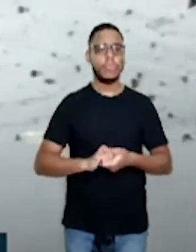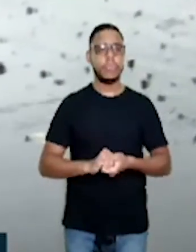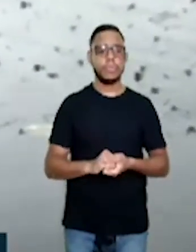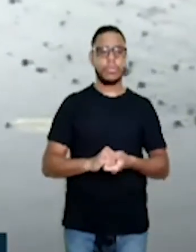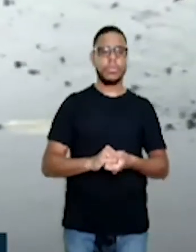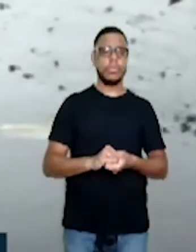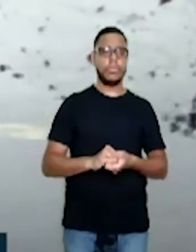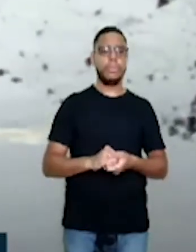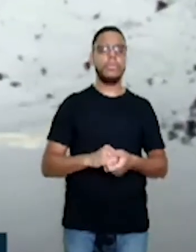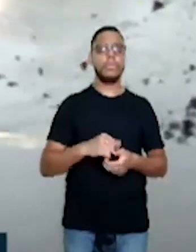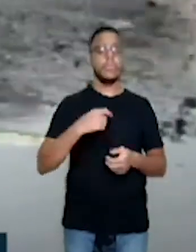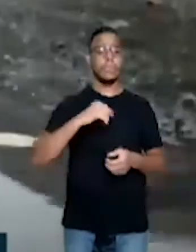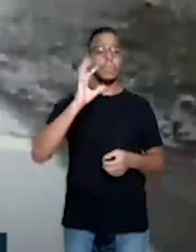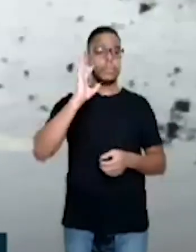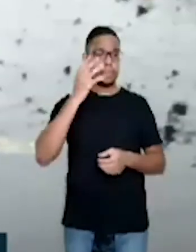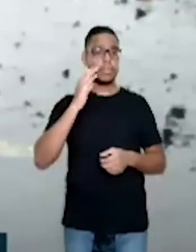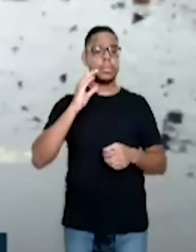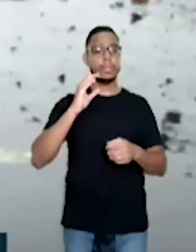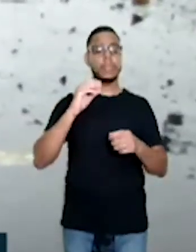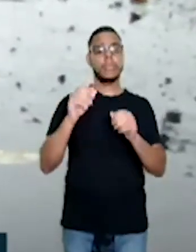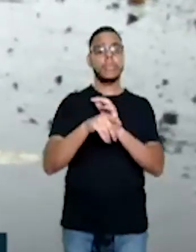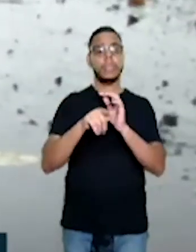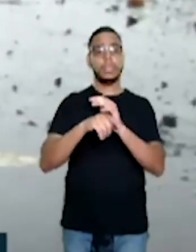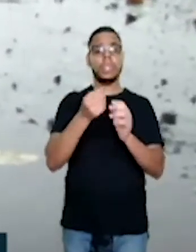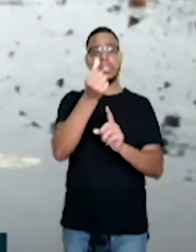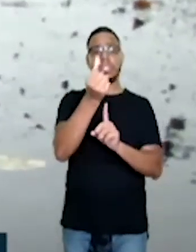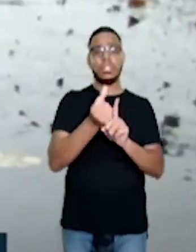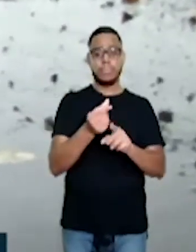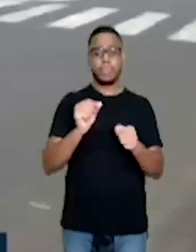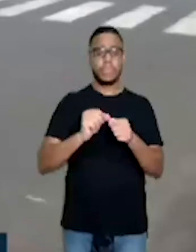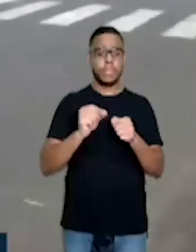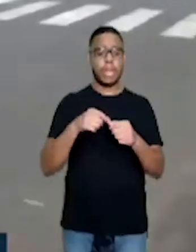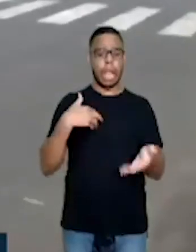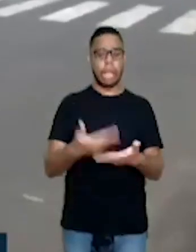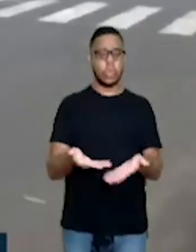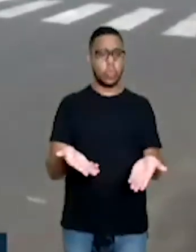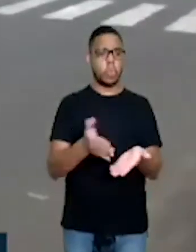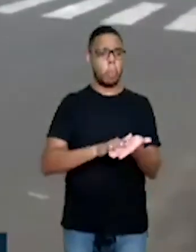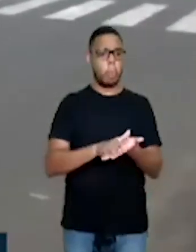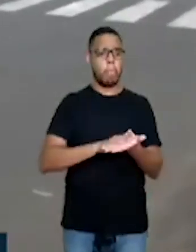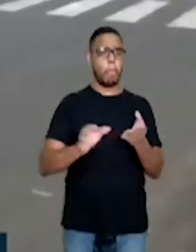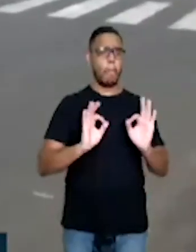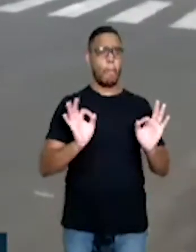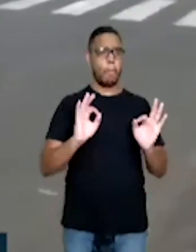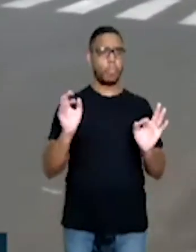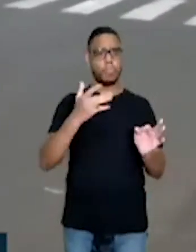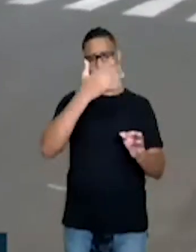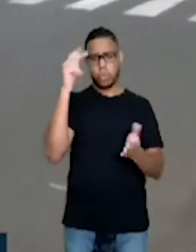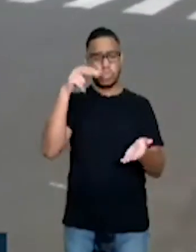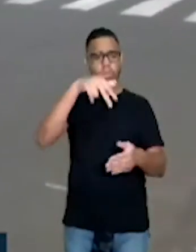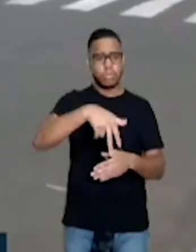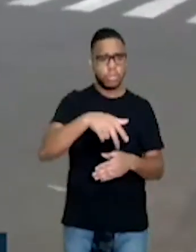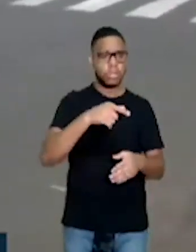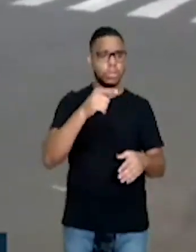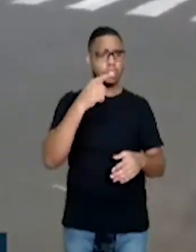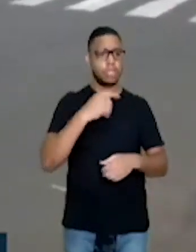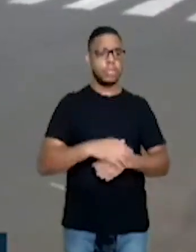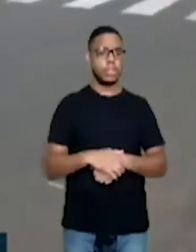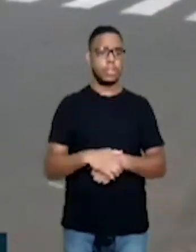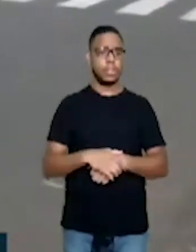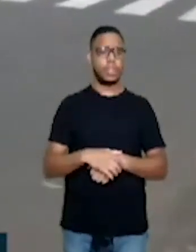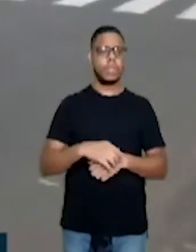solução era fazer a canaleta. Mas seis meses para fazer uma canaleta e não aparece ninguém aqui, nem para rasgar o asfalto, que é